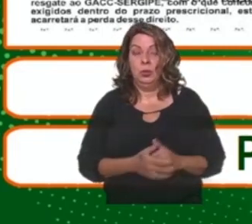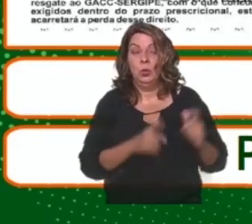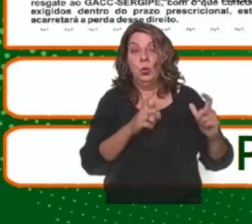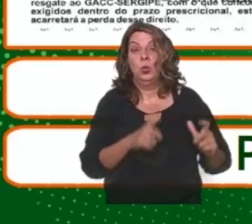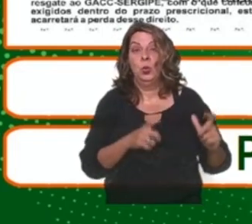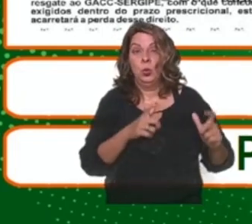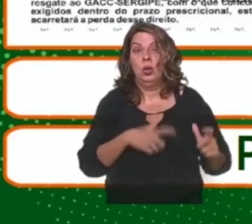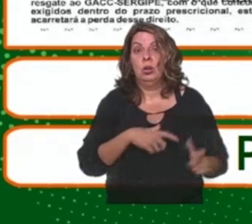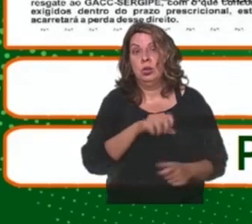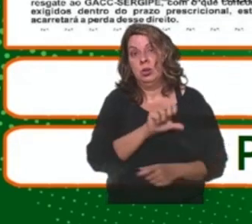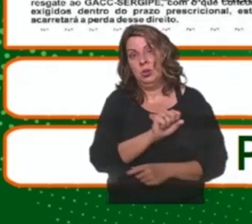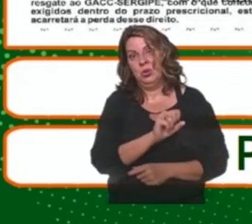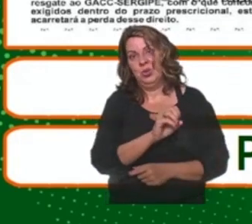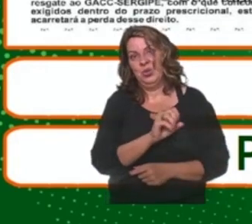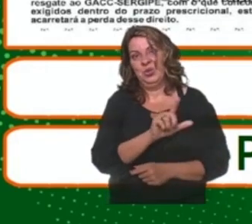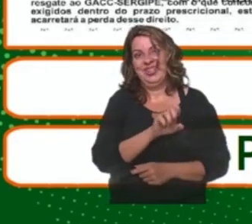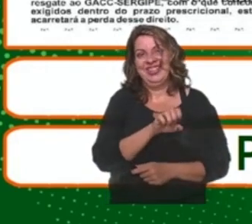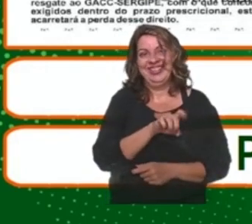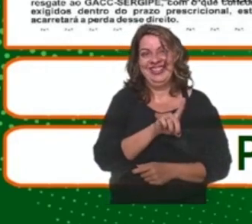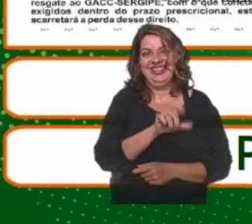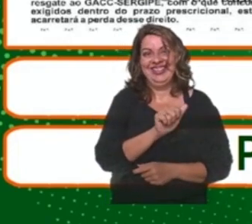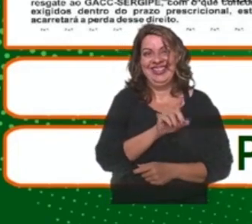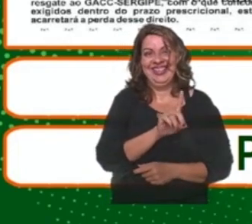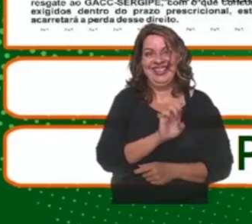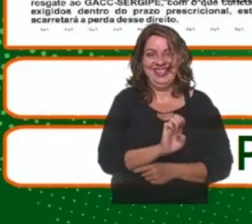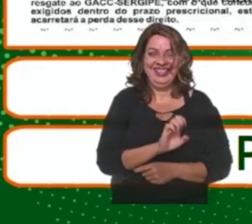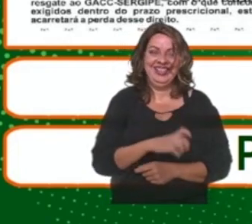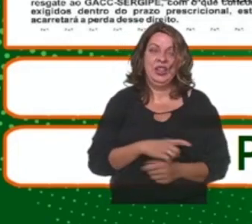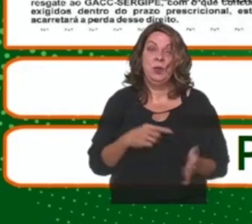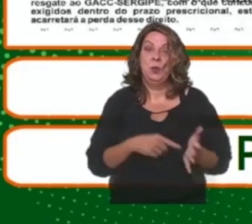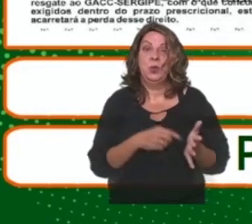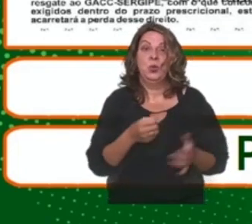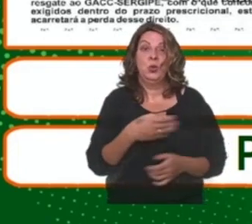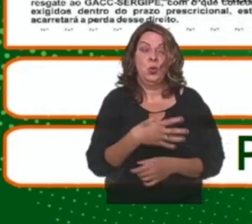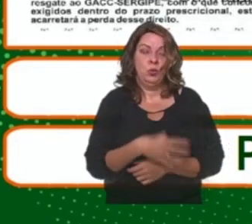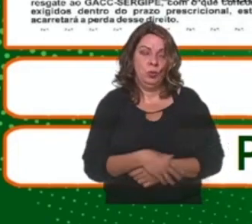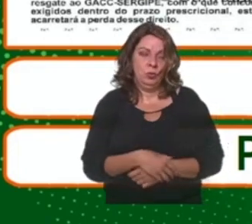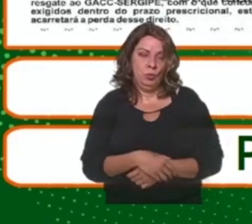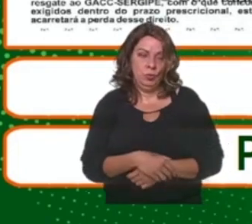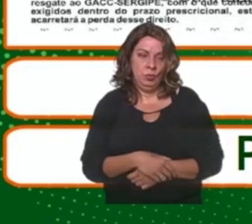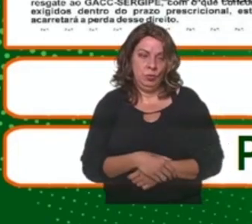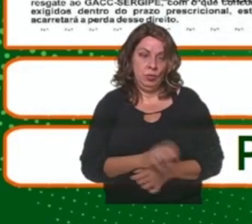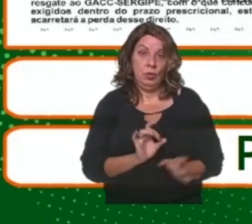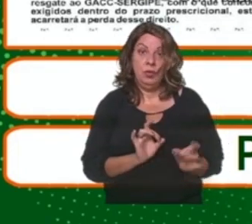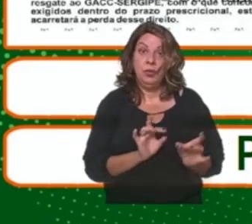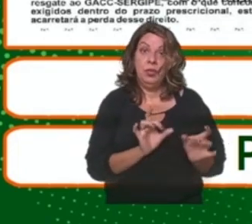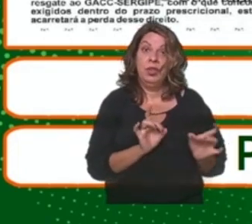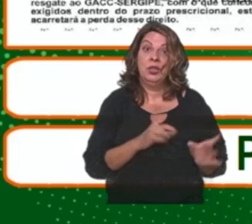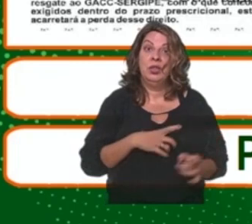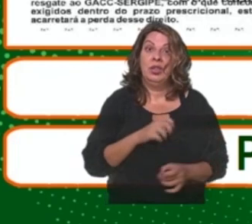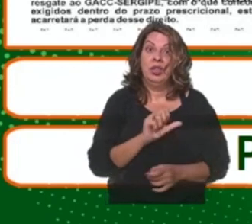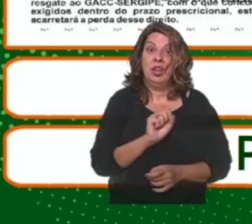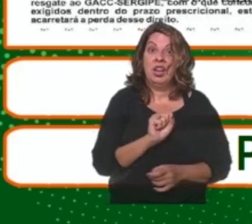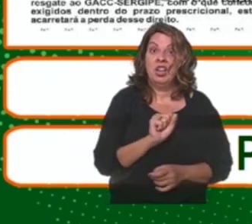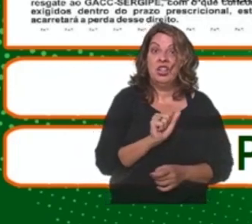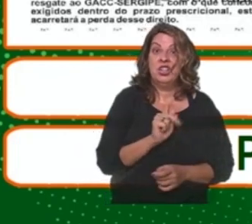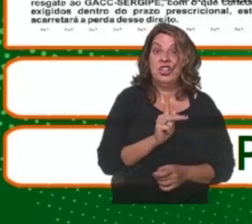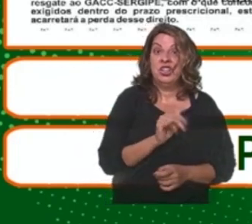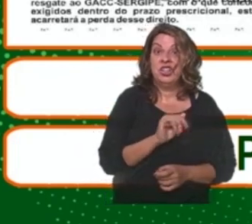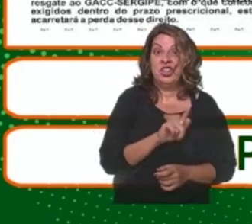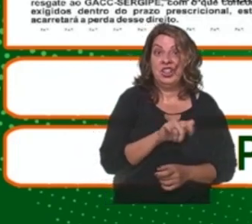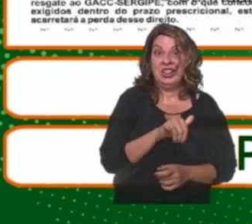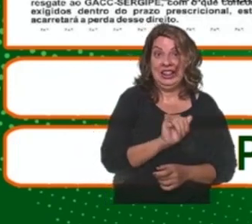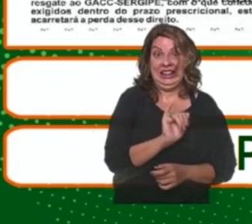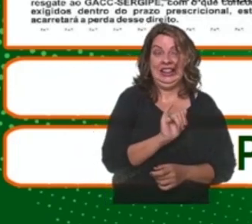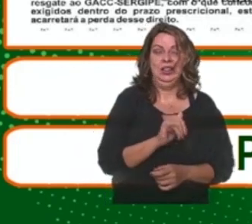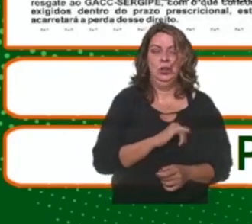acho, adquiriu com Cristóvão da Regional Ponto Novo. Ashley, né? Ashley, é Ashley. Isso? Isso, Ashley. É nome